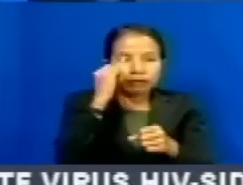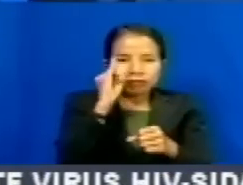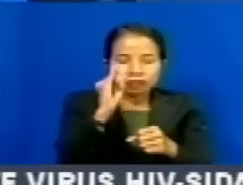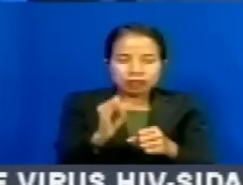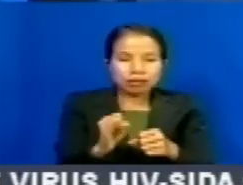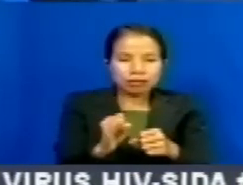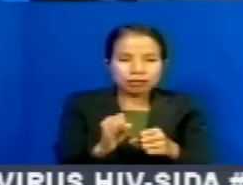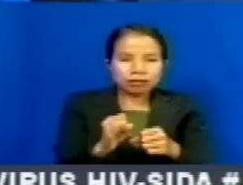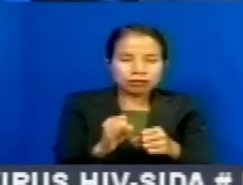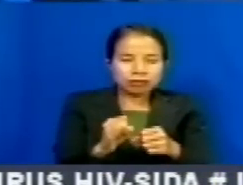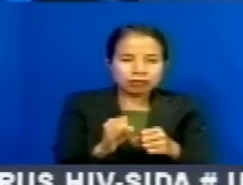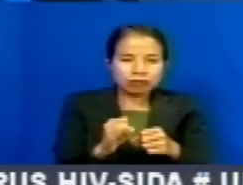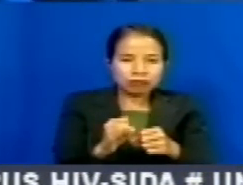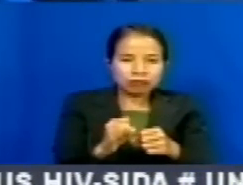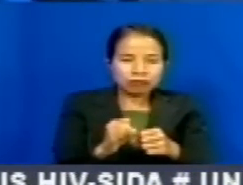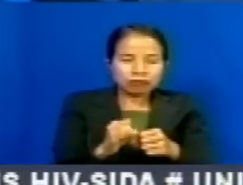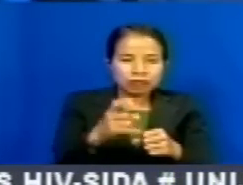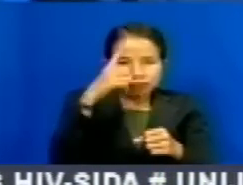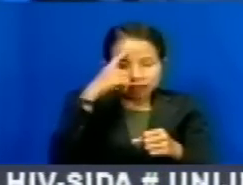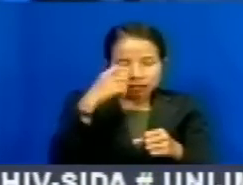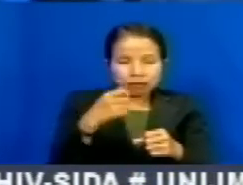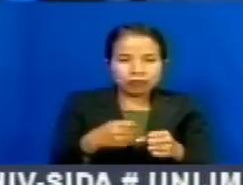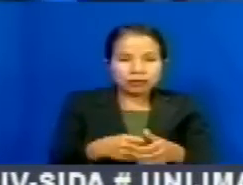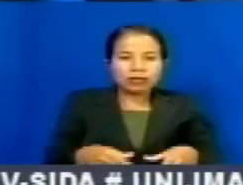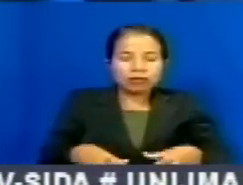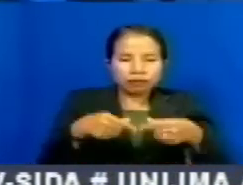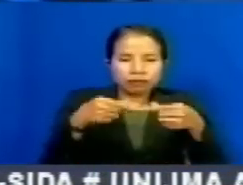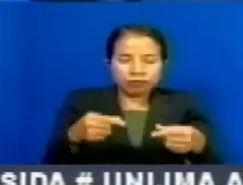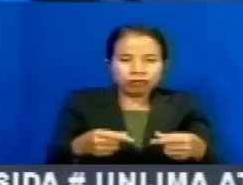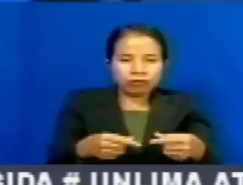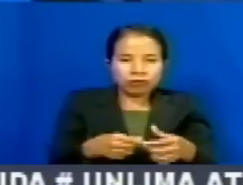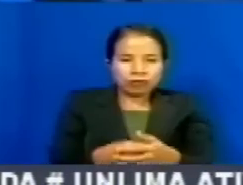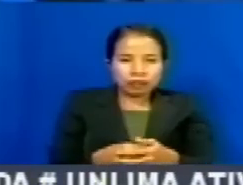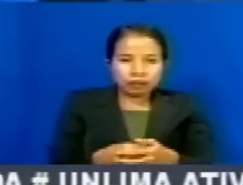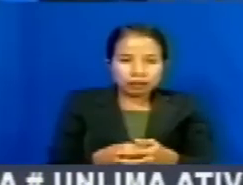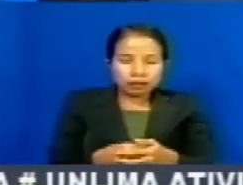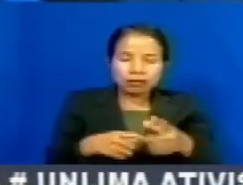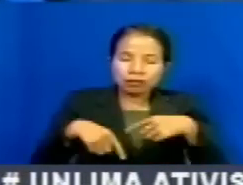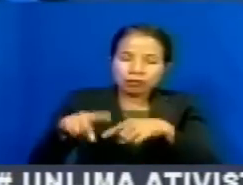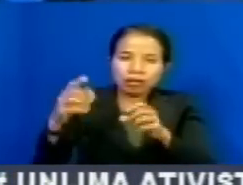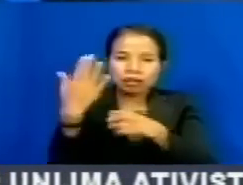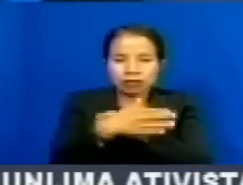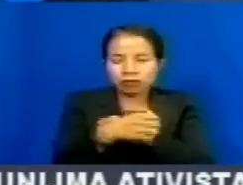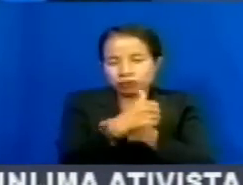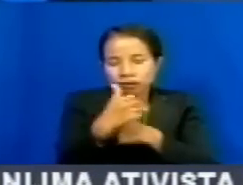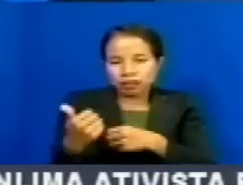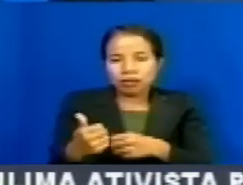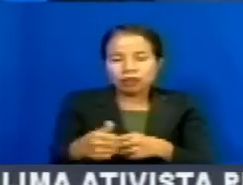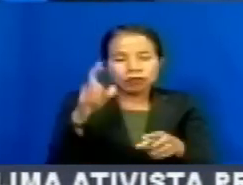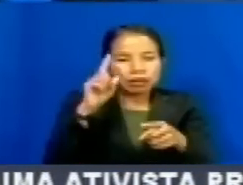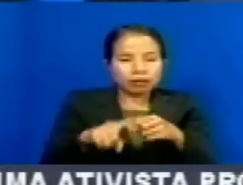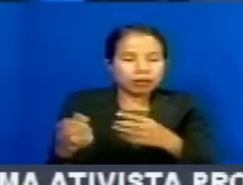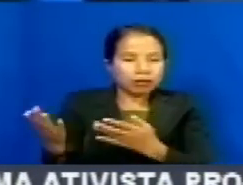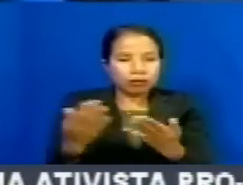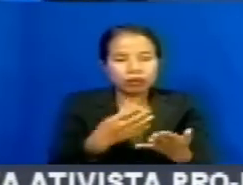investigação para a justiça lá. Estamos tirando o telefone, eu tenho que falar que eu não tenho nada a ver com o Toto. Eu não tenho nada a ver com o